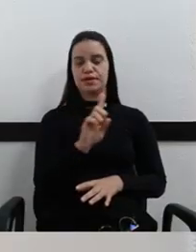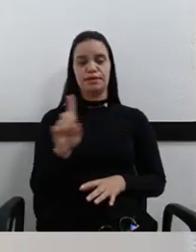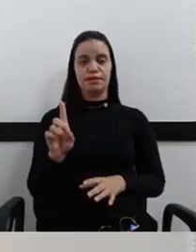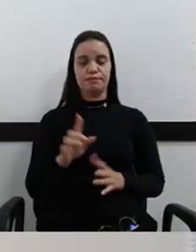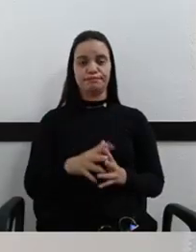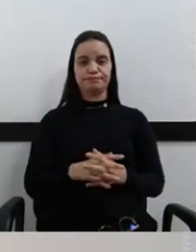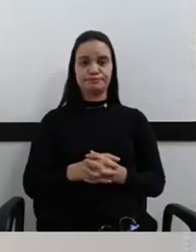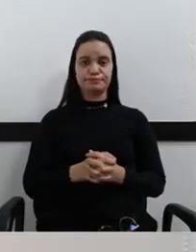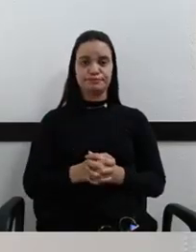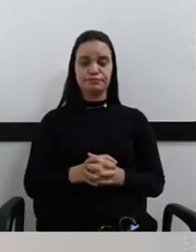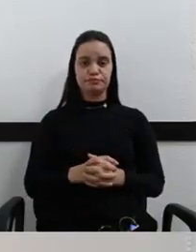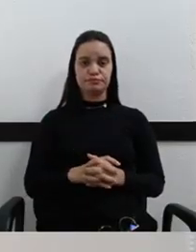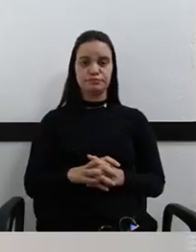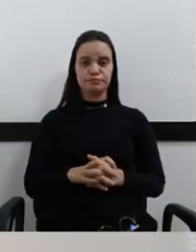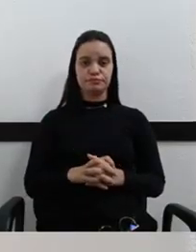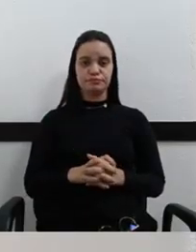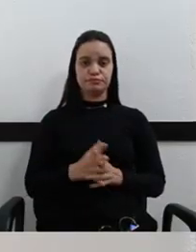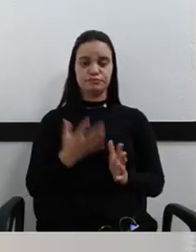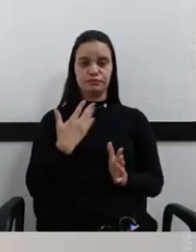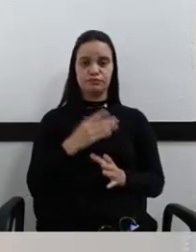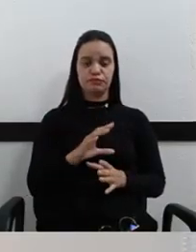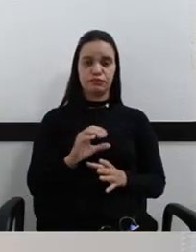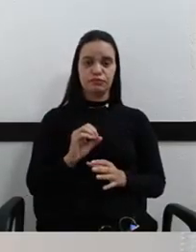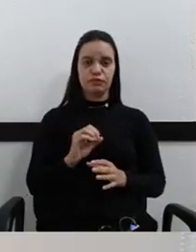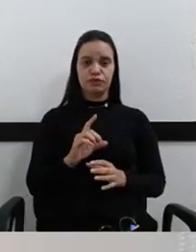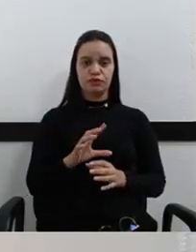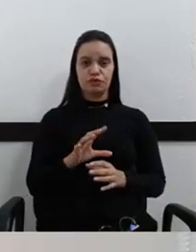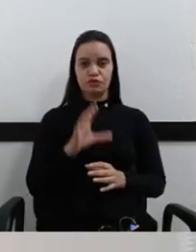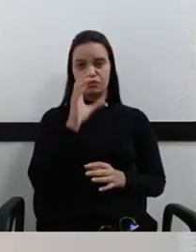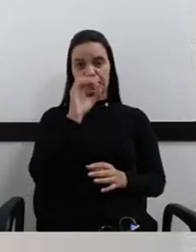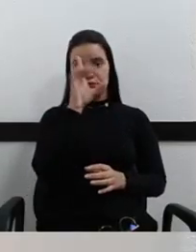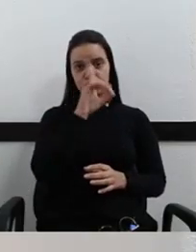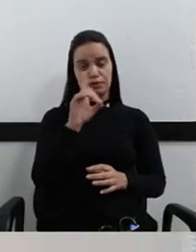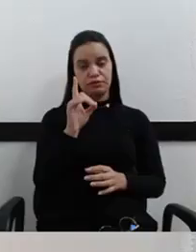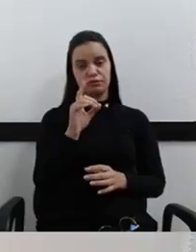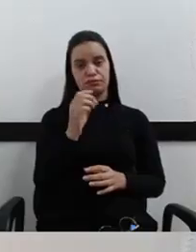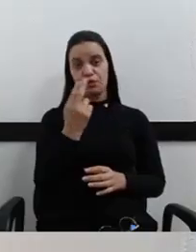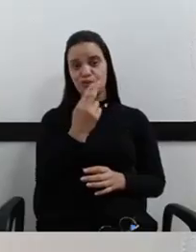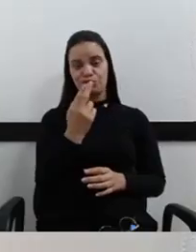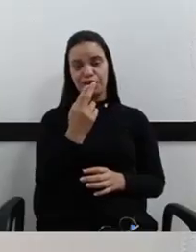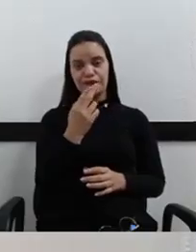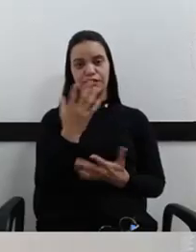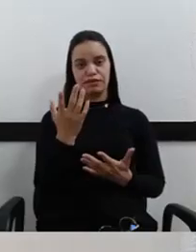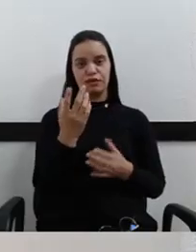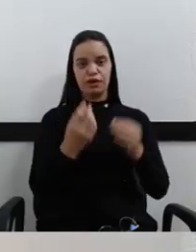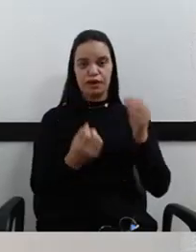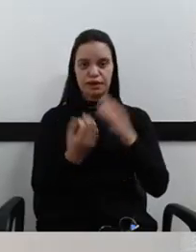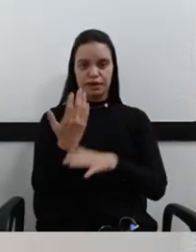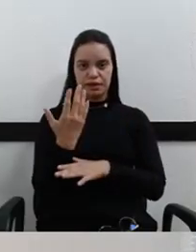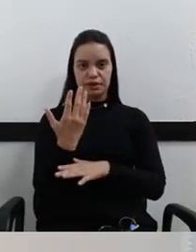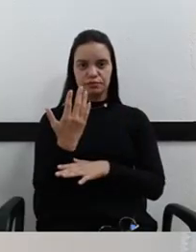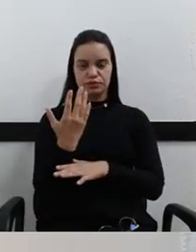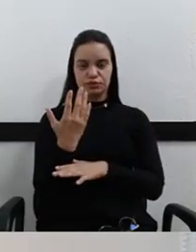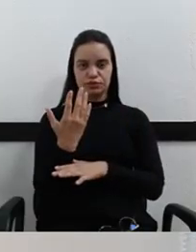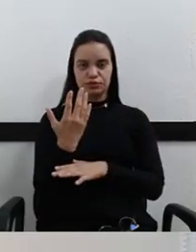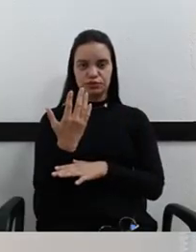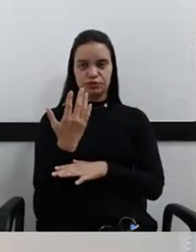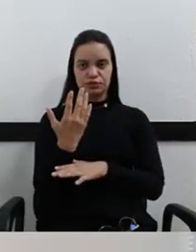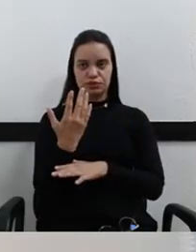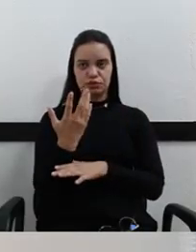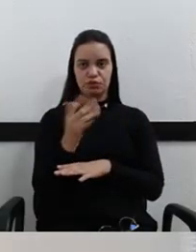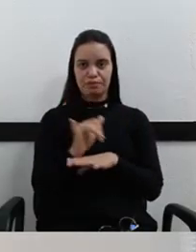sujeito gozar compensação no dia não útil. Então, nós criamos automaticamente um